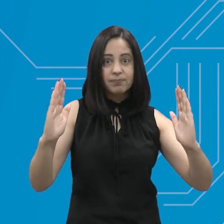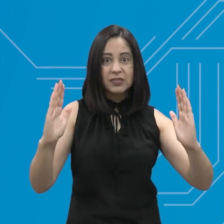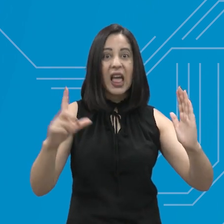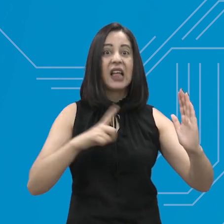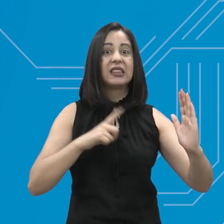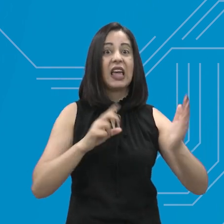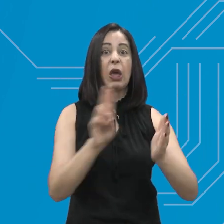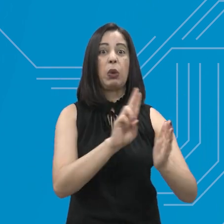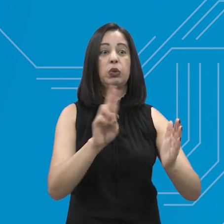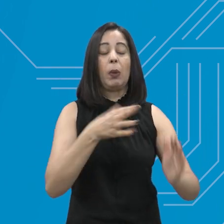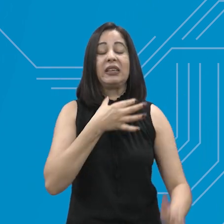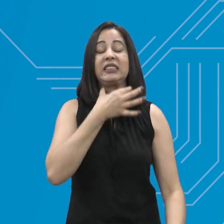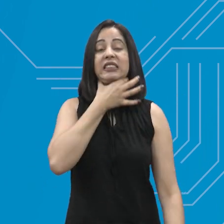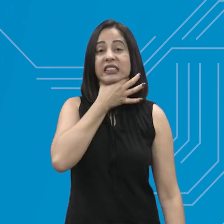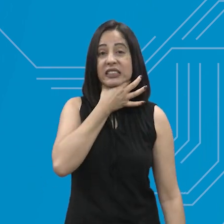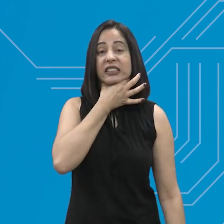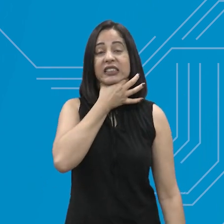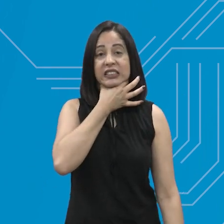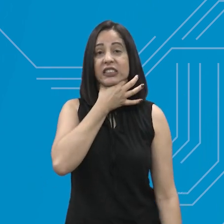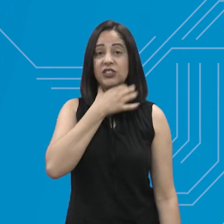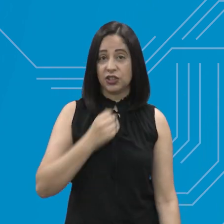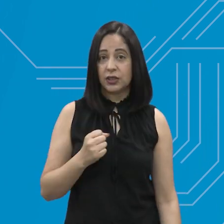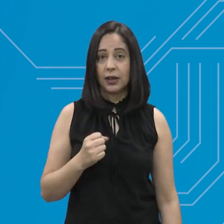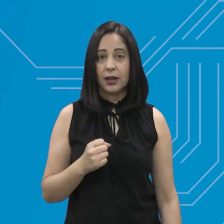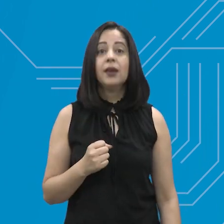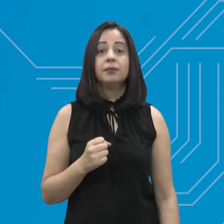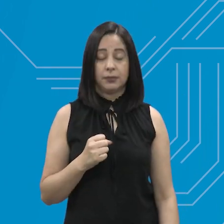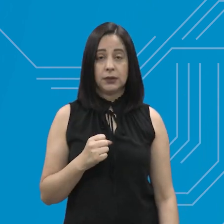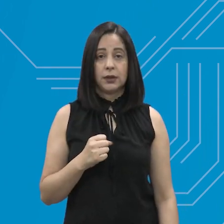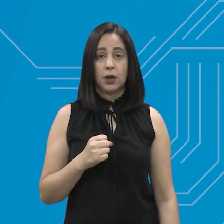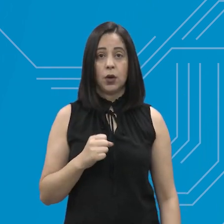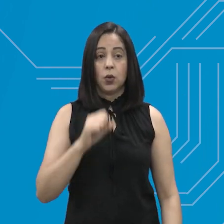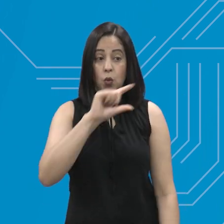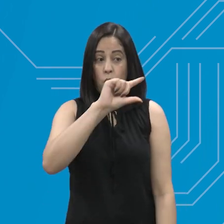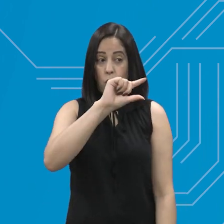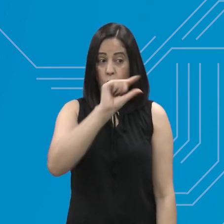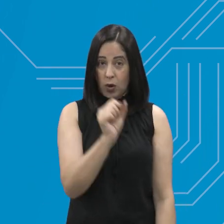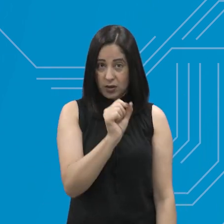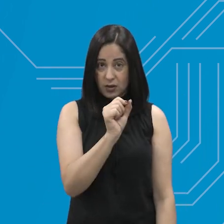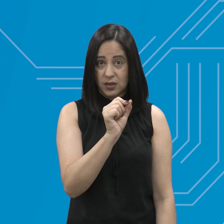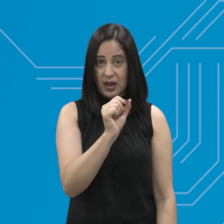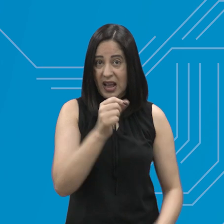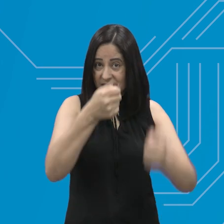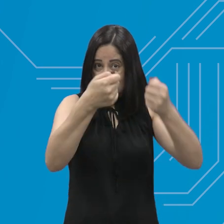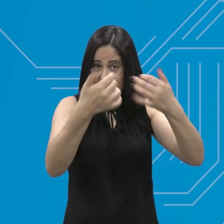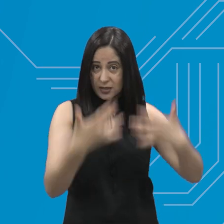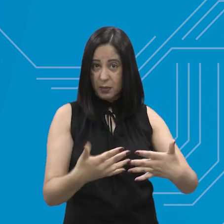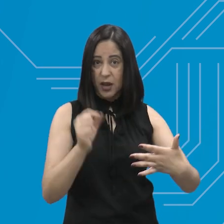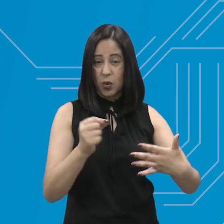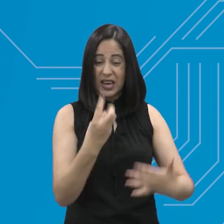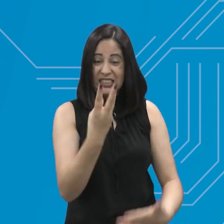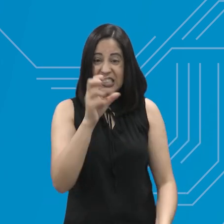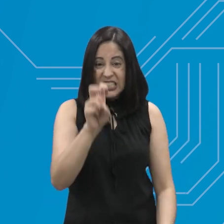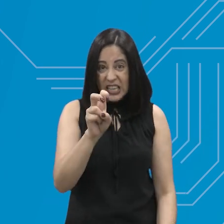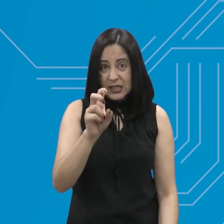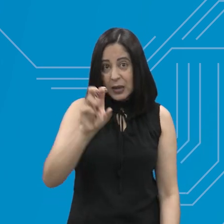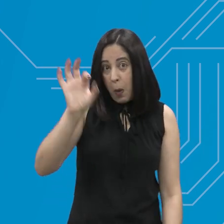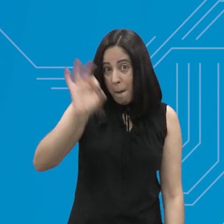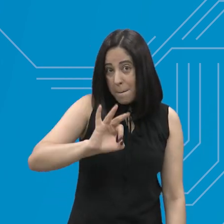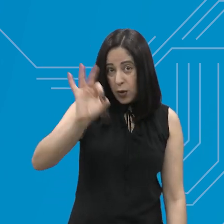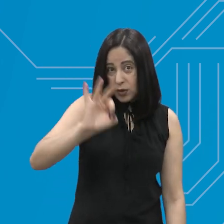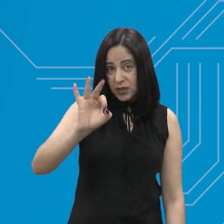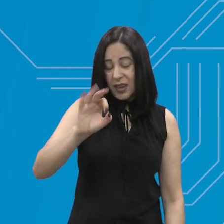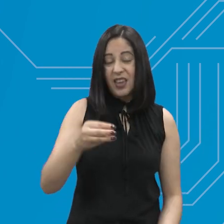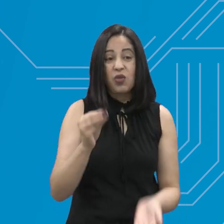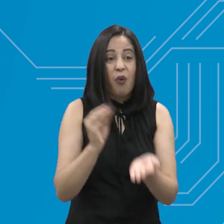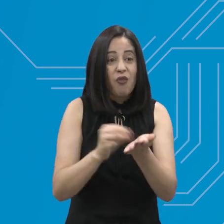da população com o nome restrito. De acordo com o Serasa, eles somam 35% do total de devedores.